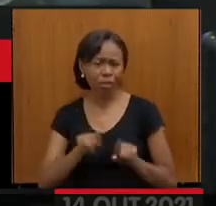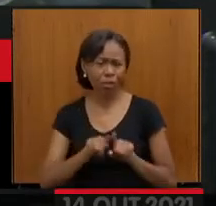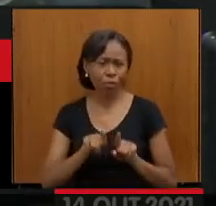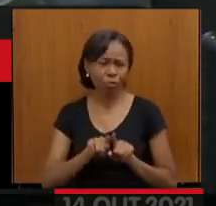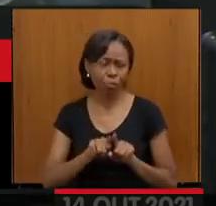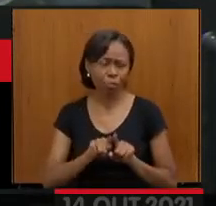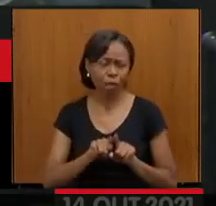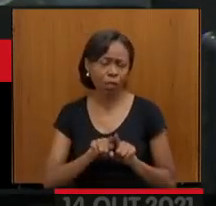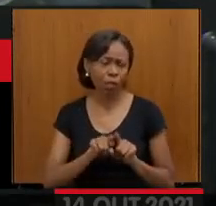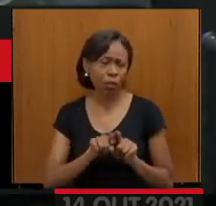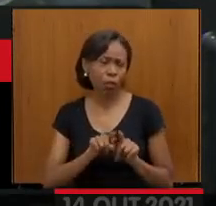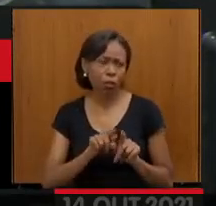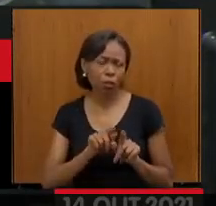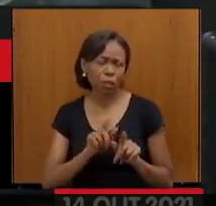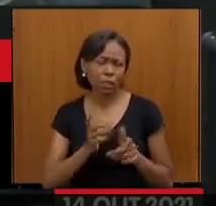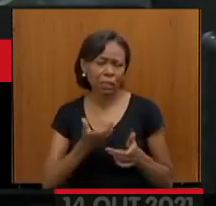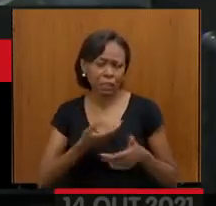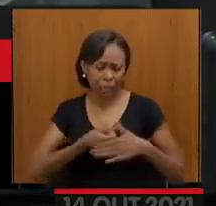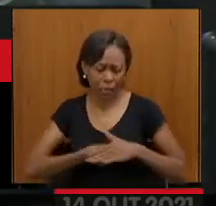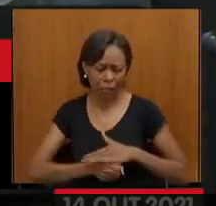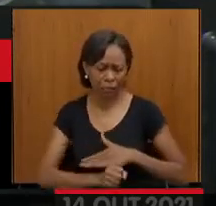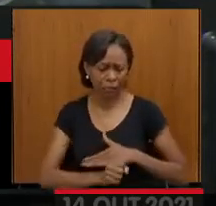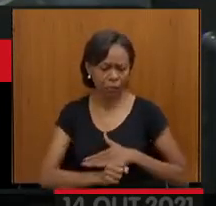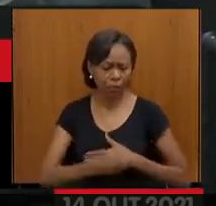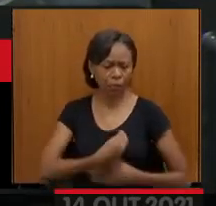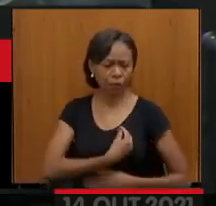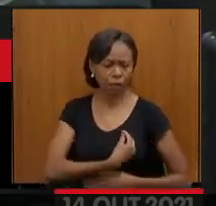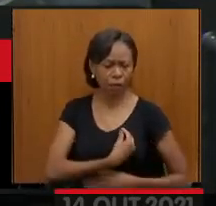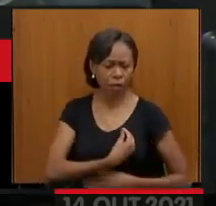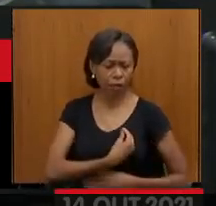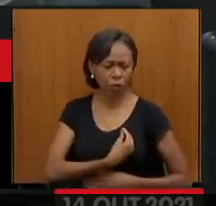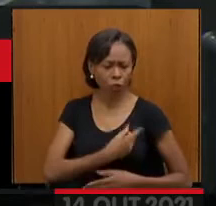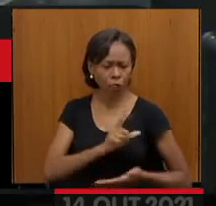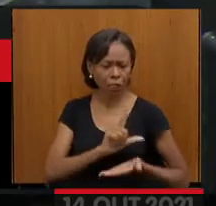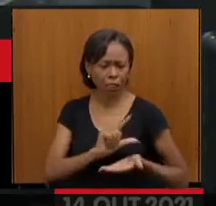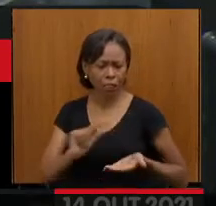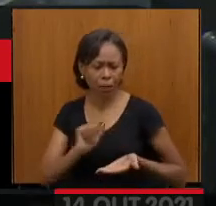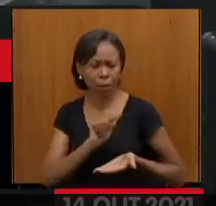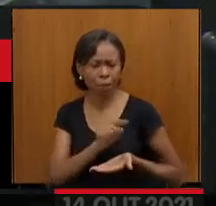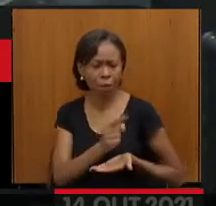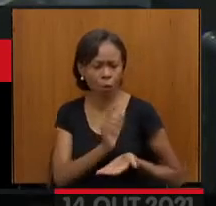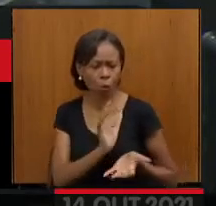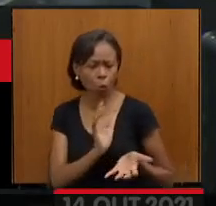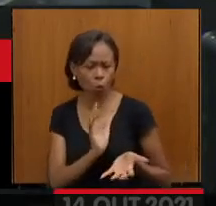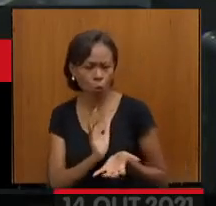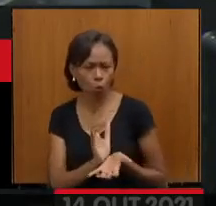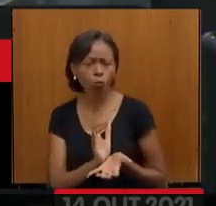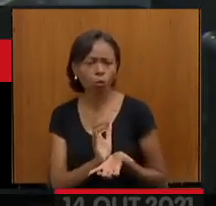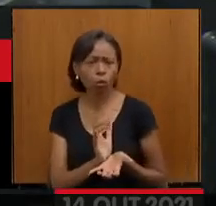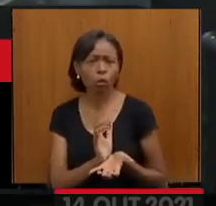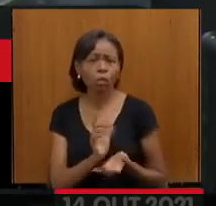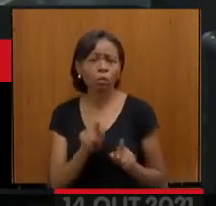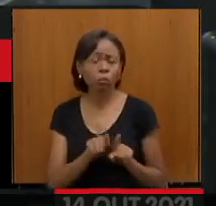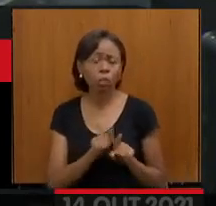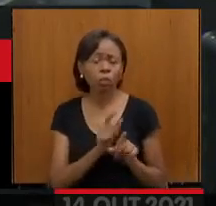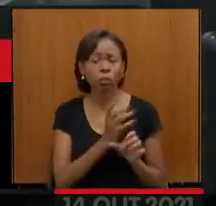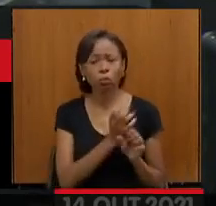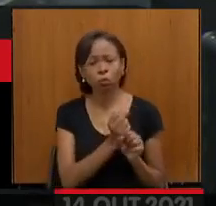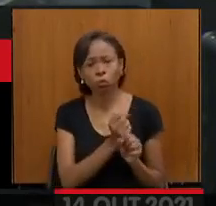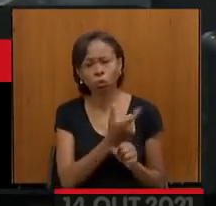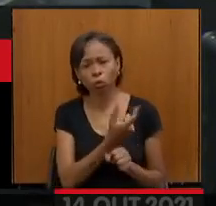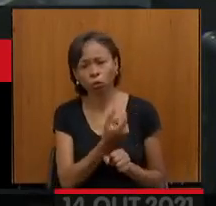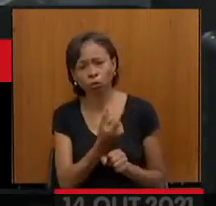claramente, com certeza, em 2020 e 2021, muito também por conta da pandemia e